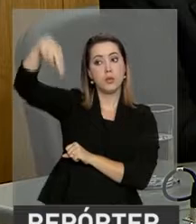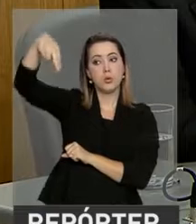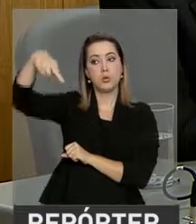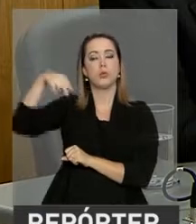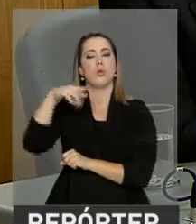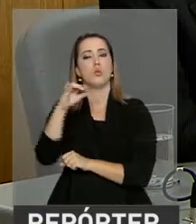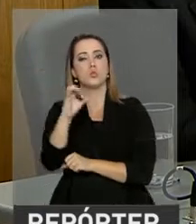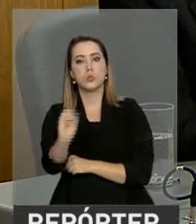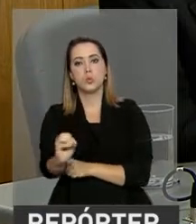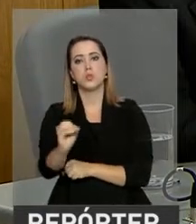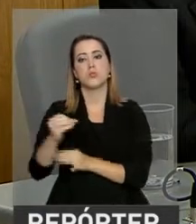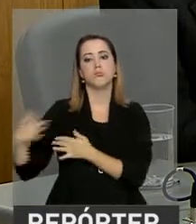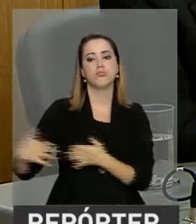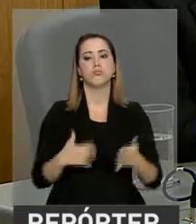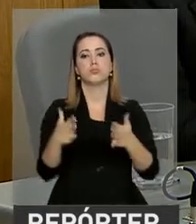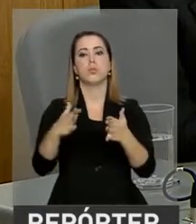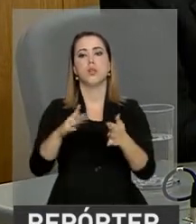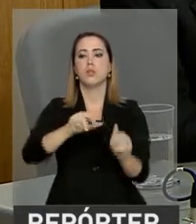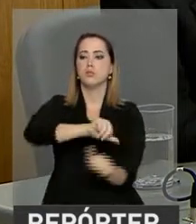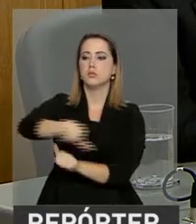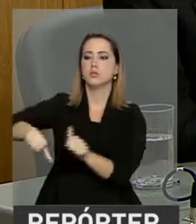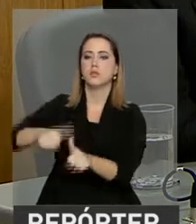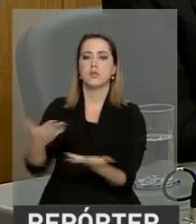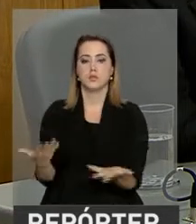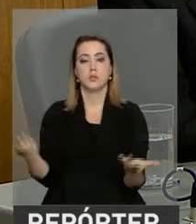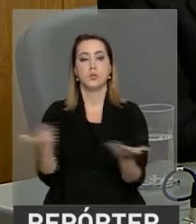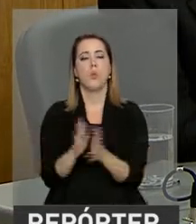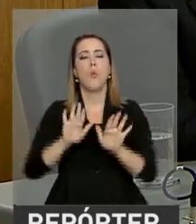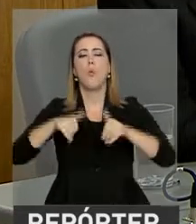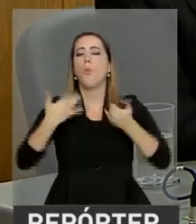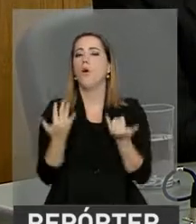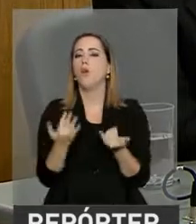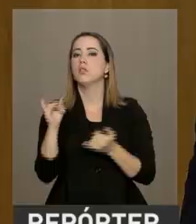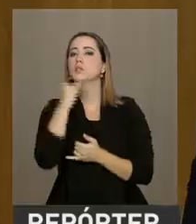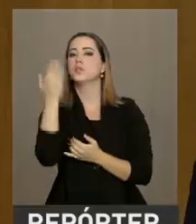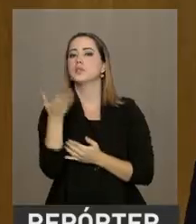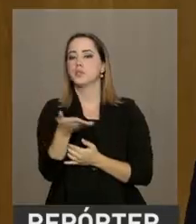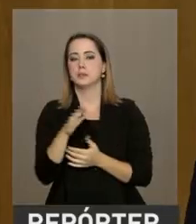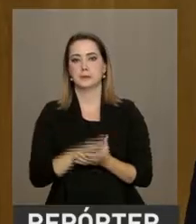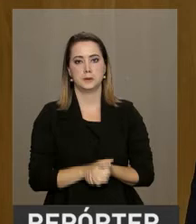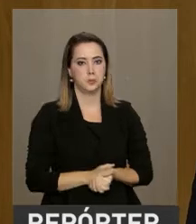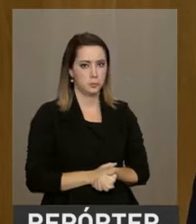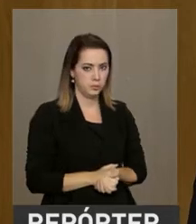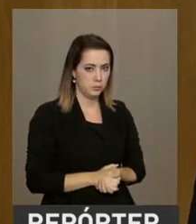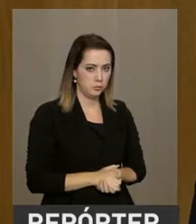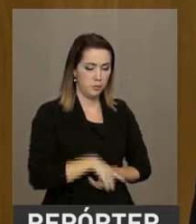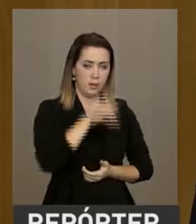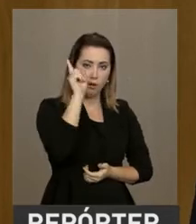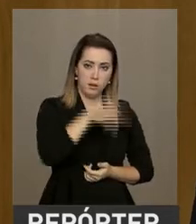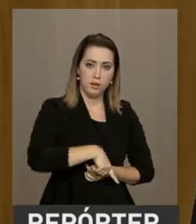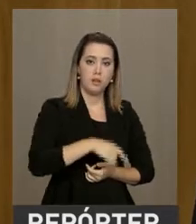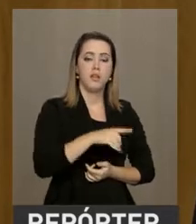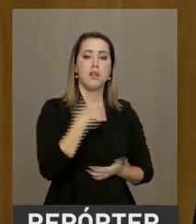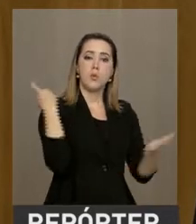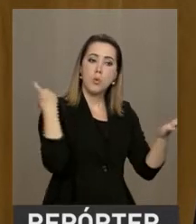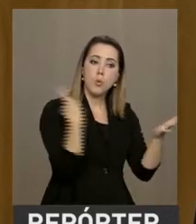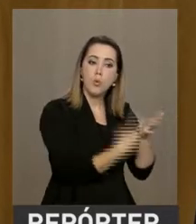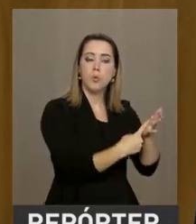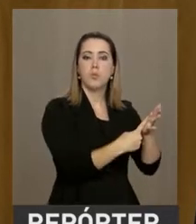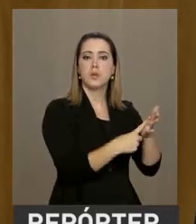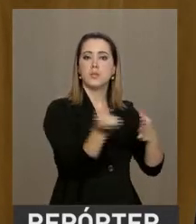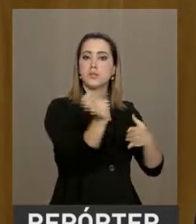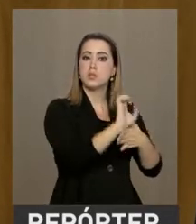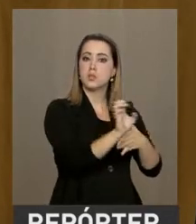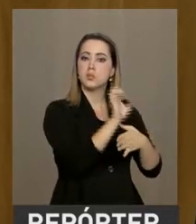francisco que importância essa publicação tem é a garantia para a os estados que aguardam